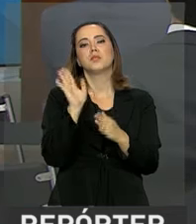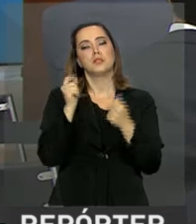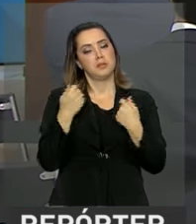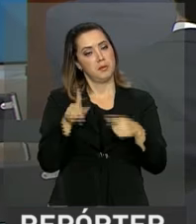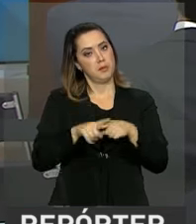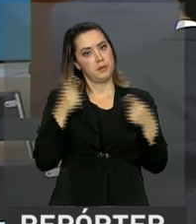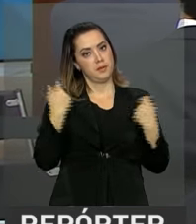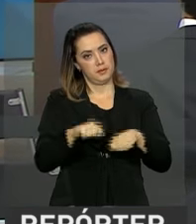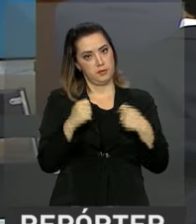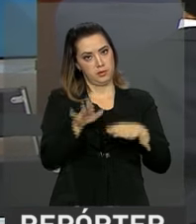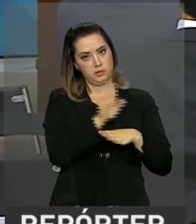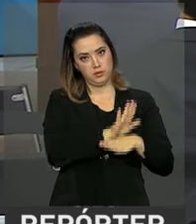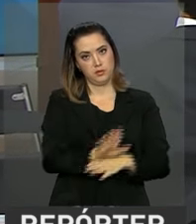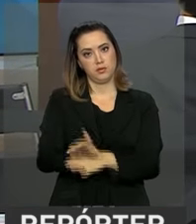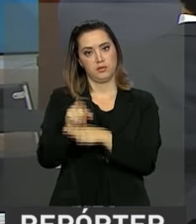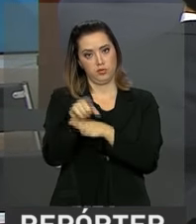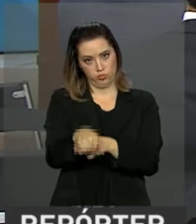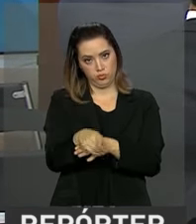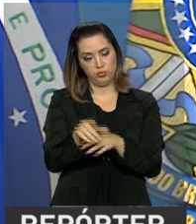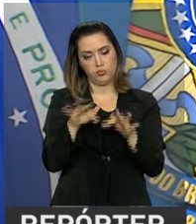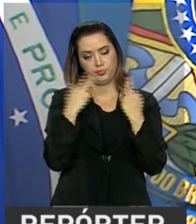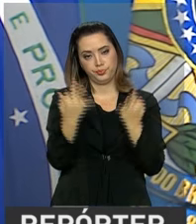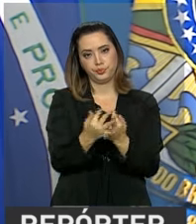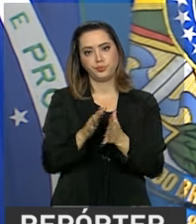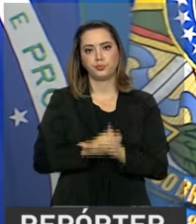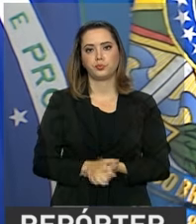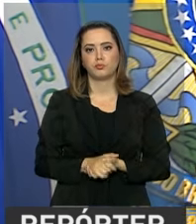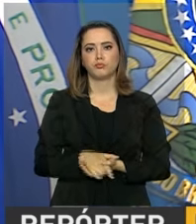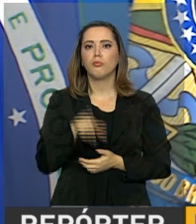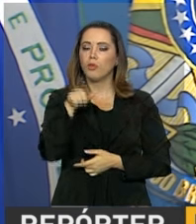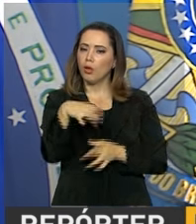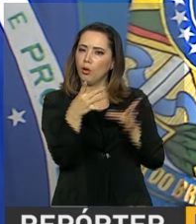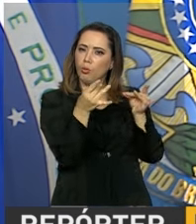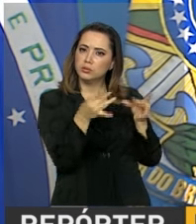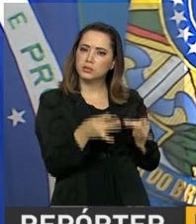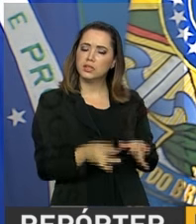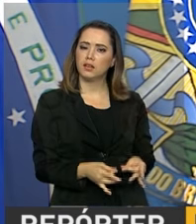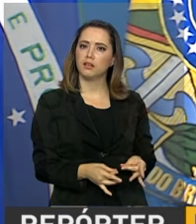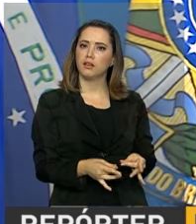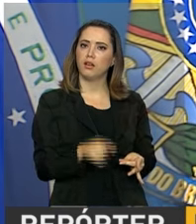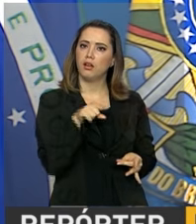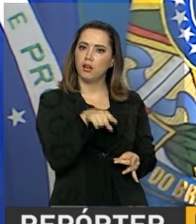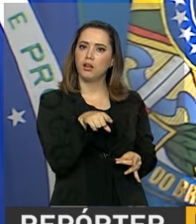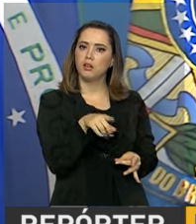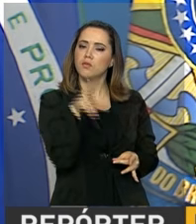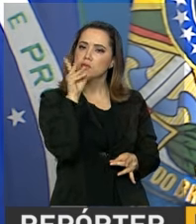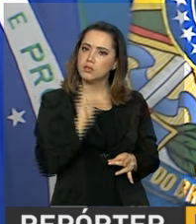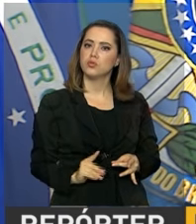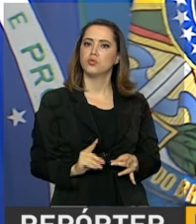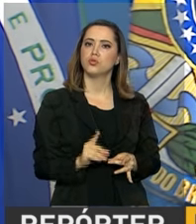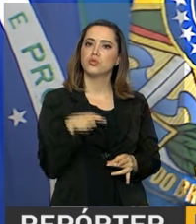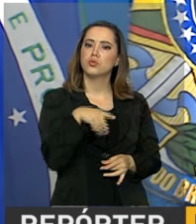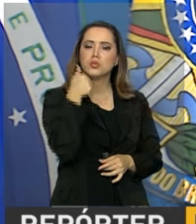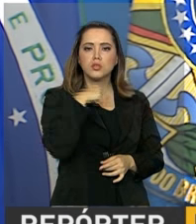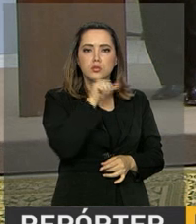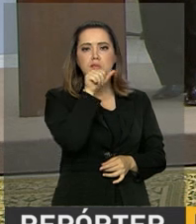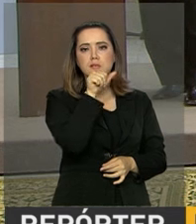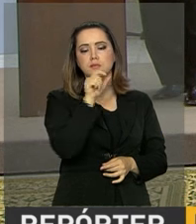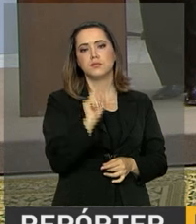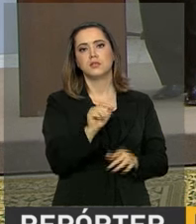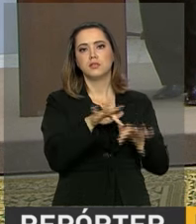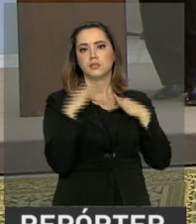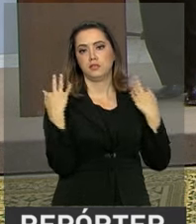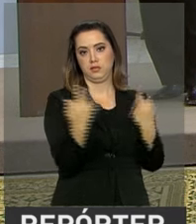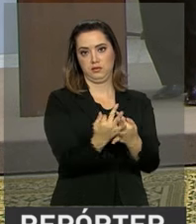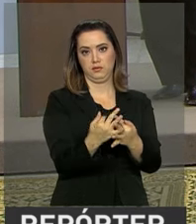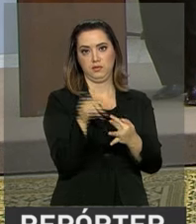forma preferencial essas pessoas. É um detalhe importantíssimo, você privilegiar aquelas mães, aquelas famílias